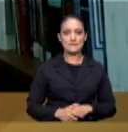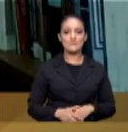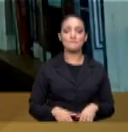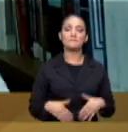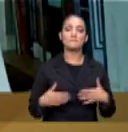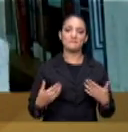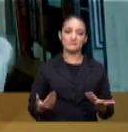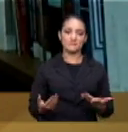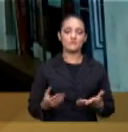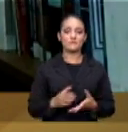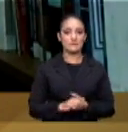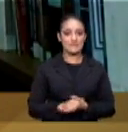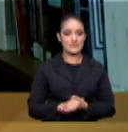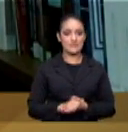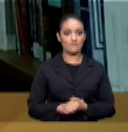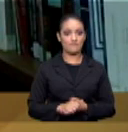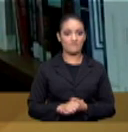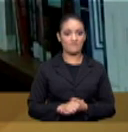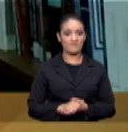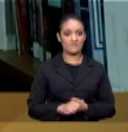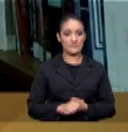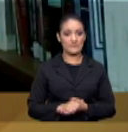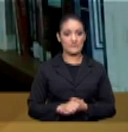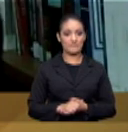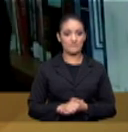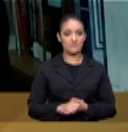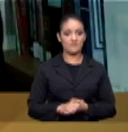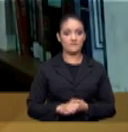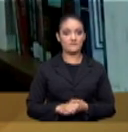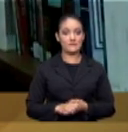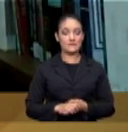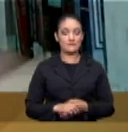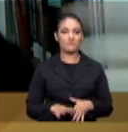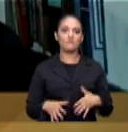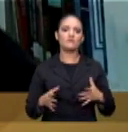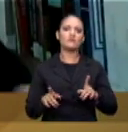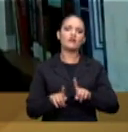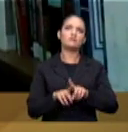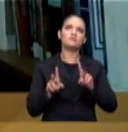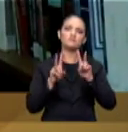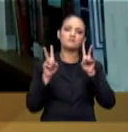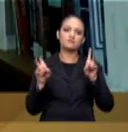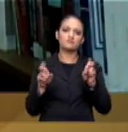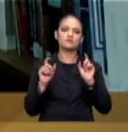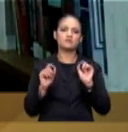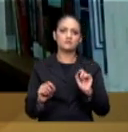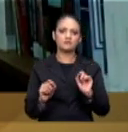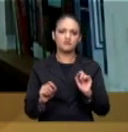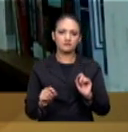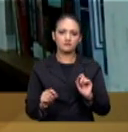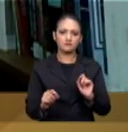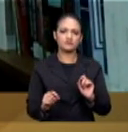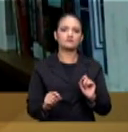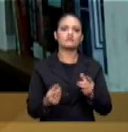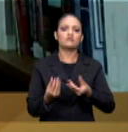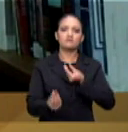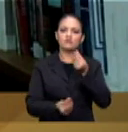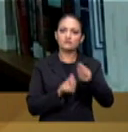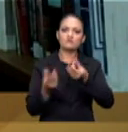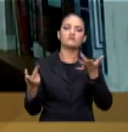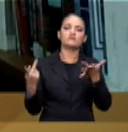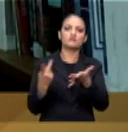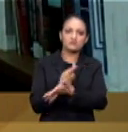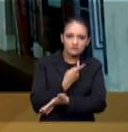Não há dúvida quanto a isso. E, já avançando sobre esse tema da disciplina concreta de como são feitas